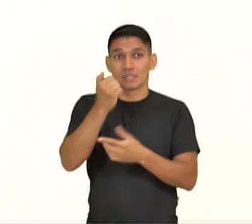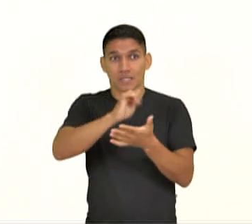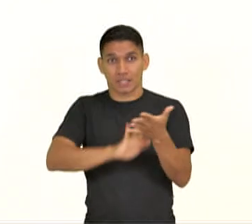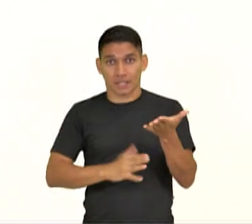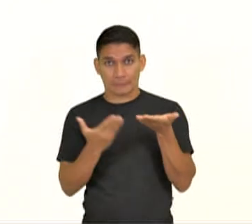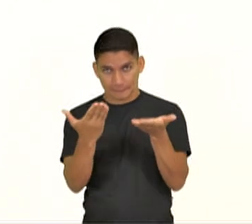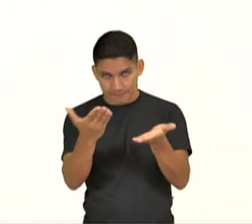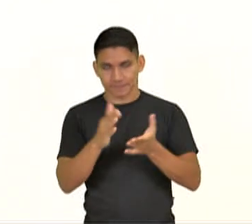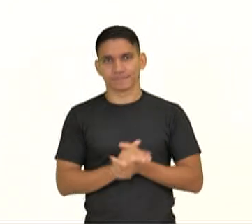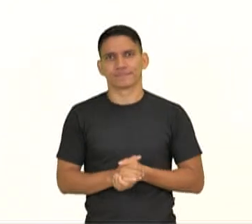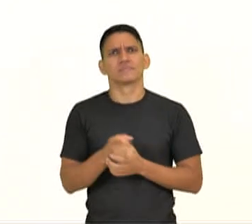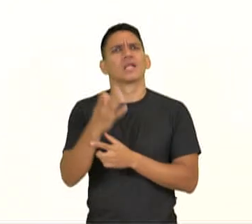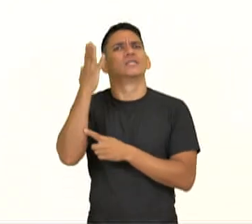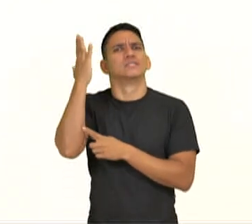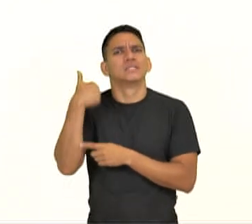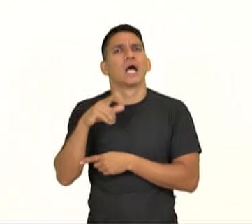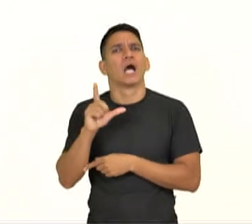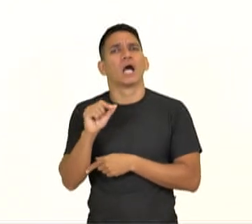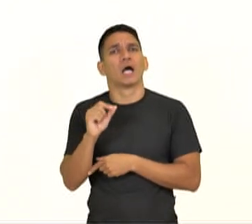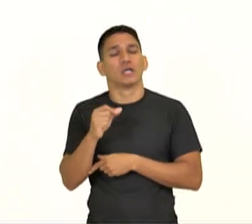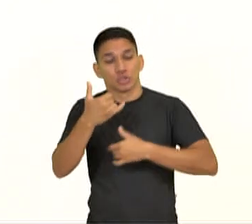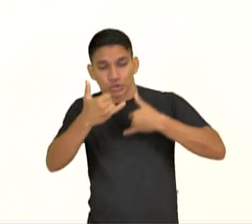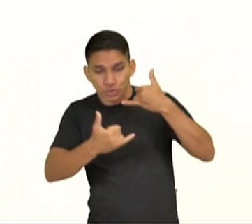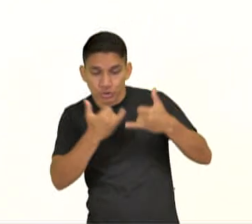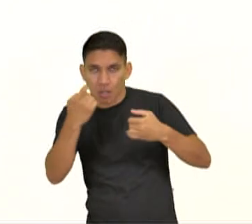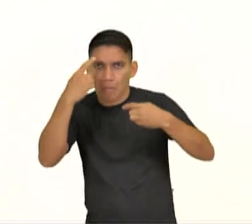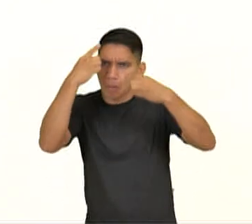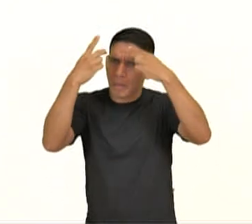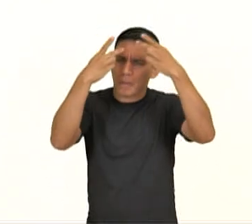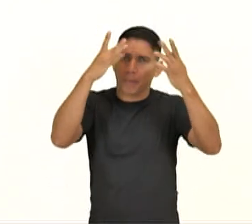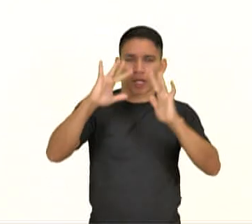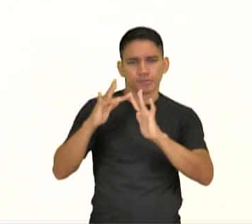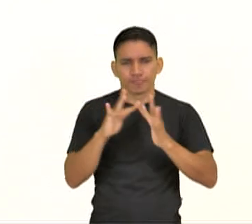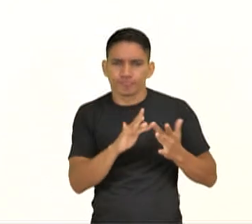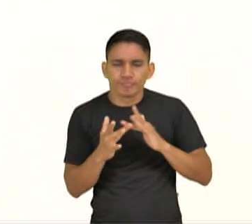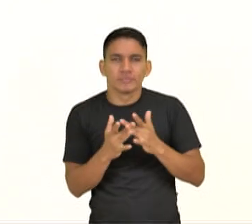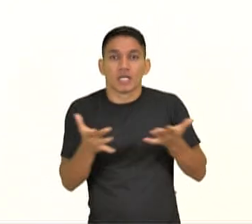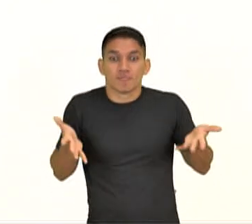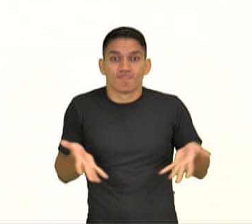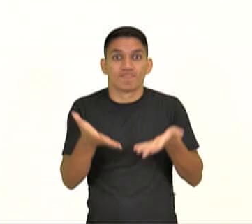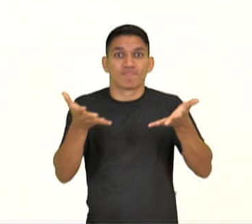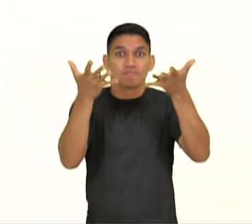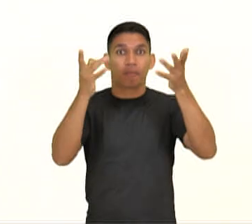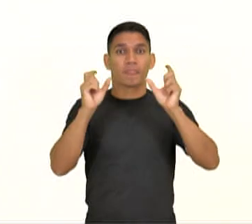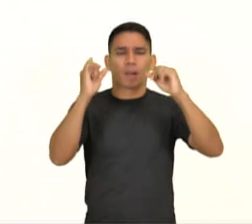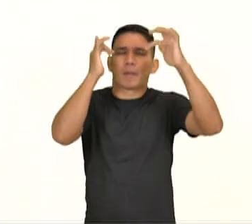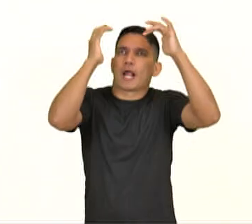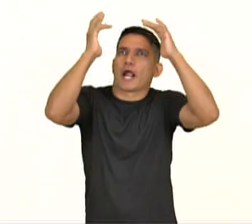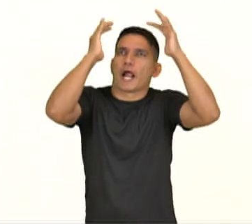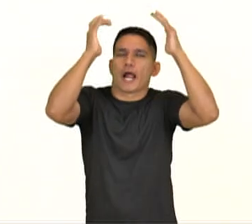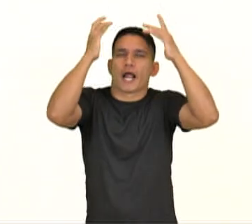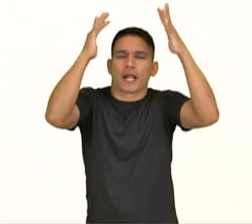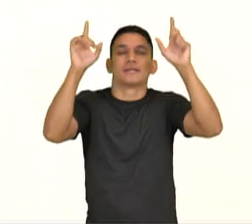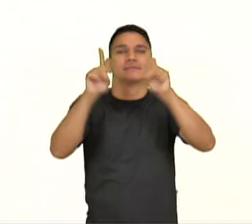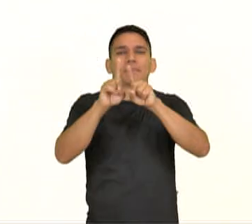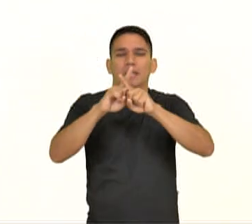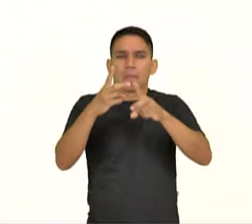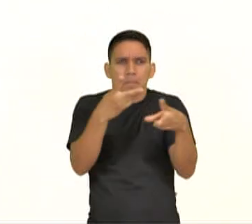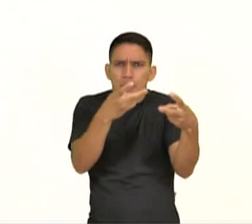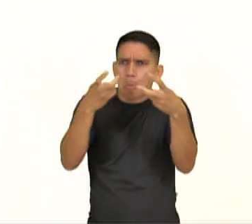vocês. Sabendo que jogos de criatividade e sintonia estimulam a criatividade e a